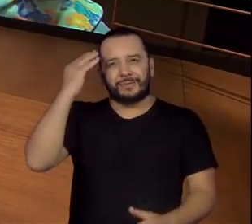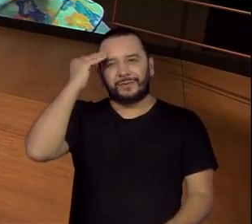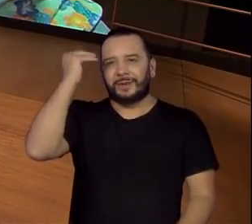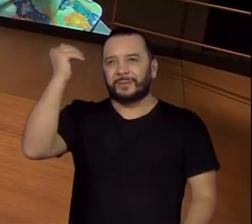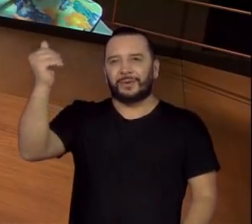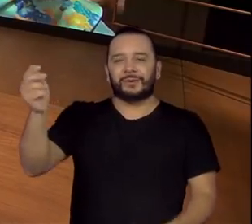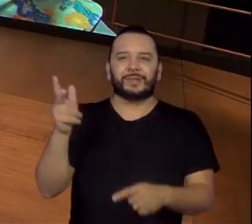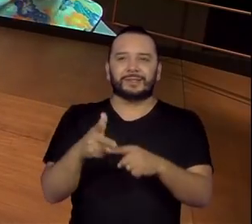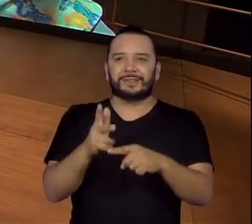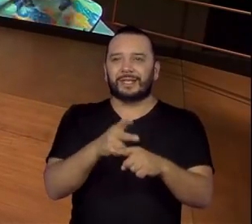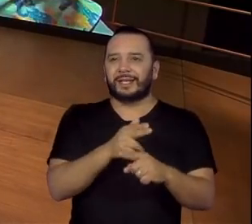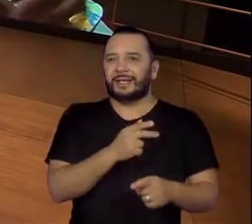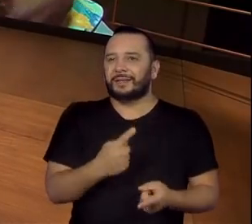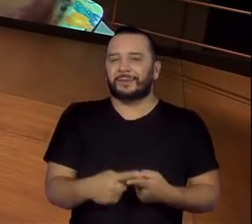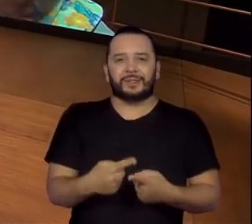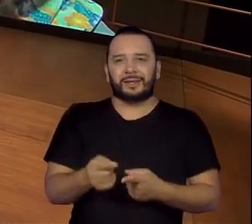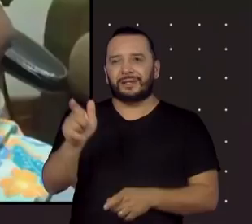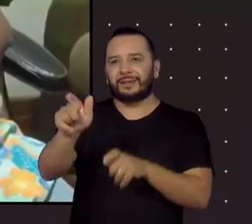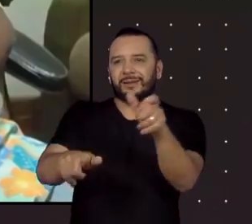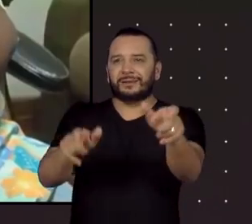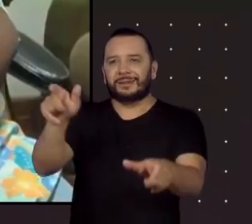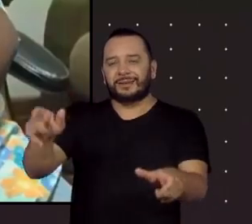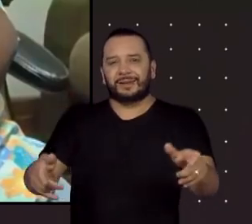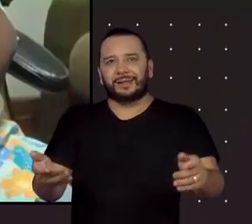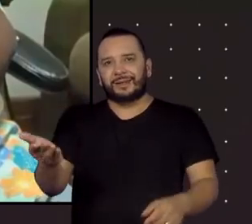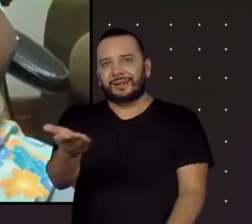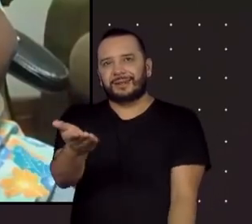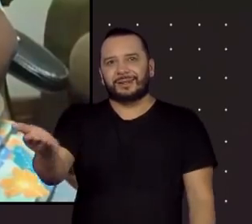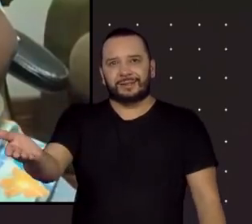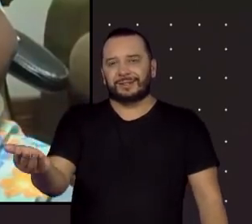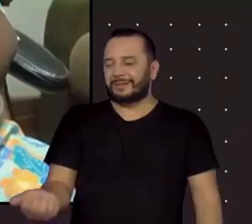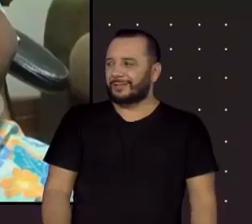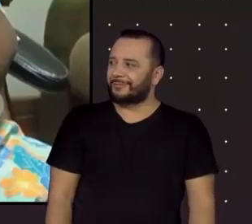série, por causa de pessoas como essas aí.